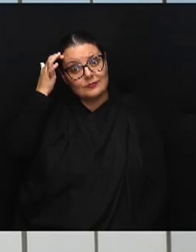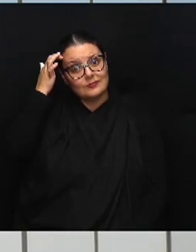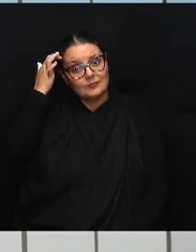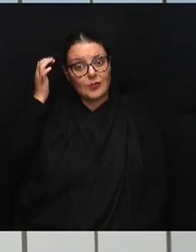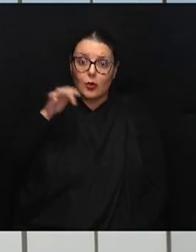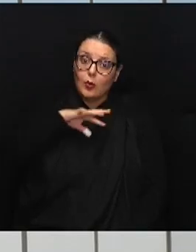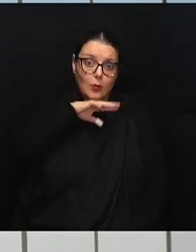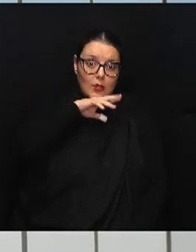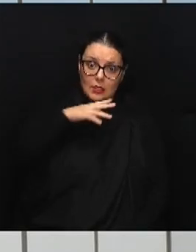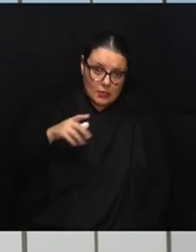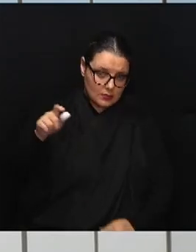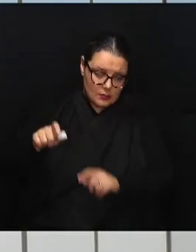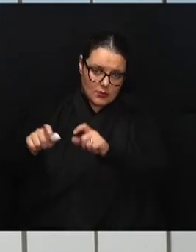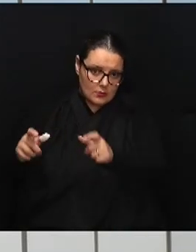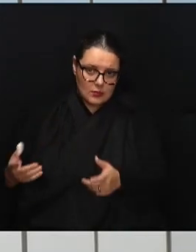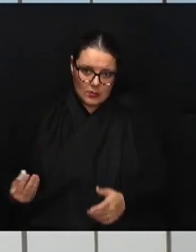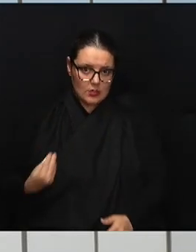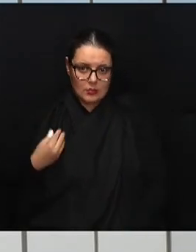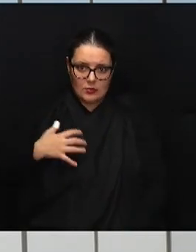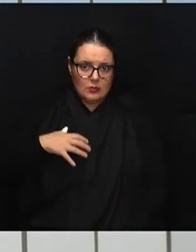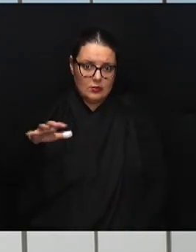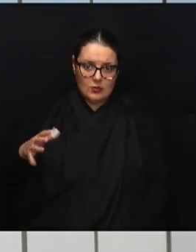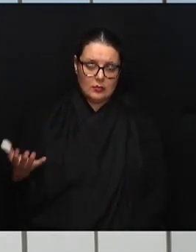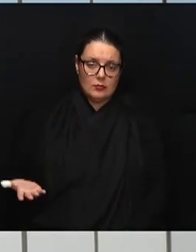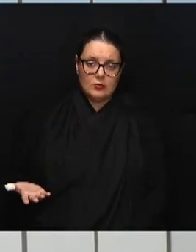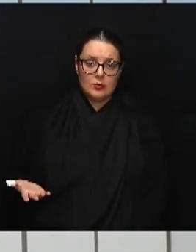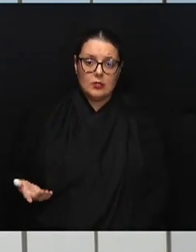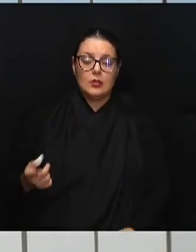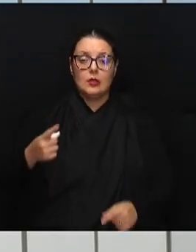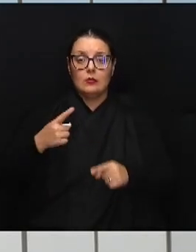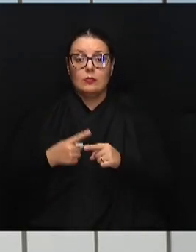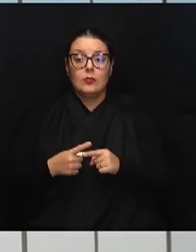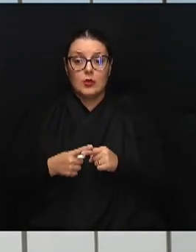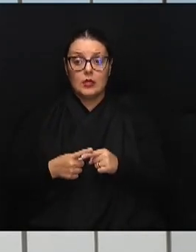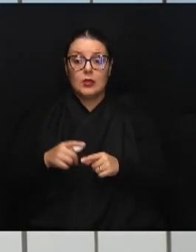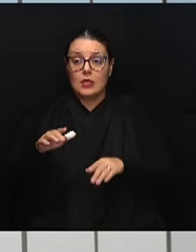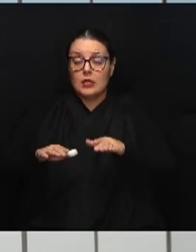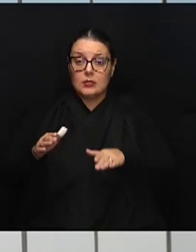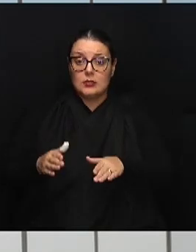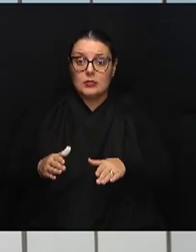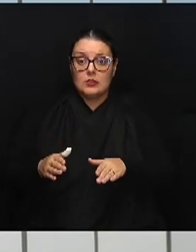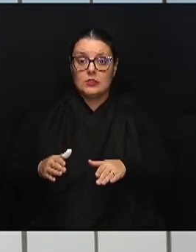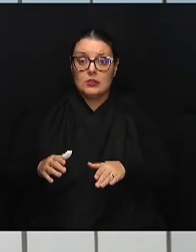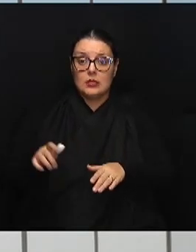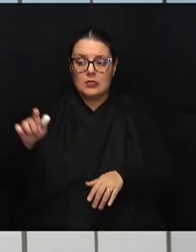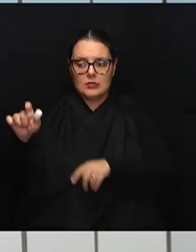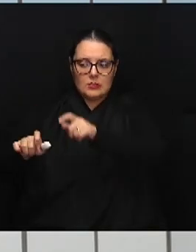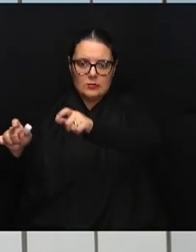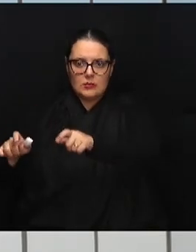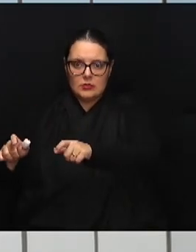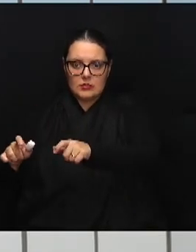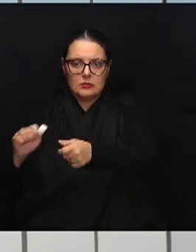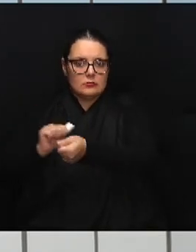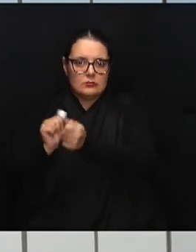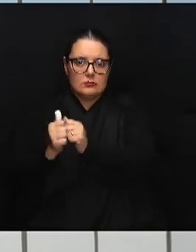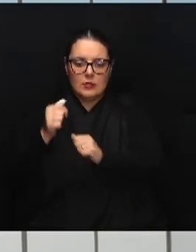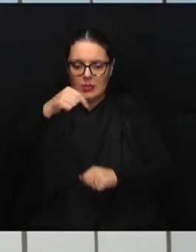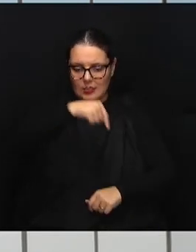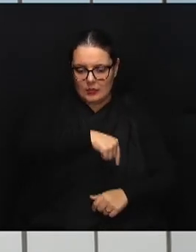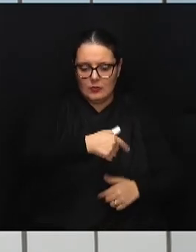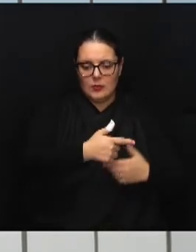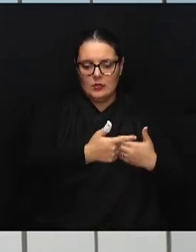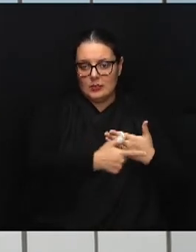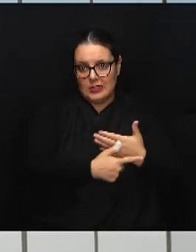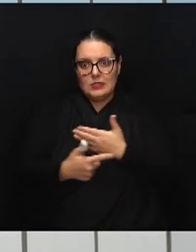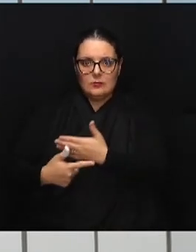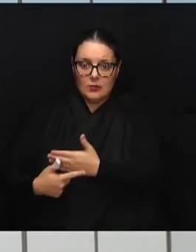ruim para as pessoas que vivem a situação. Porque, de repente, quem não cabia nessa ordem pode criar uma nova forma